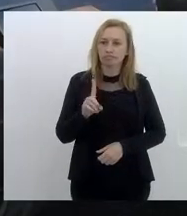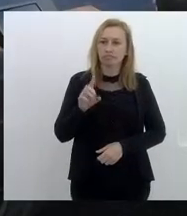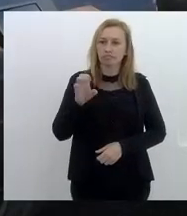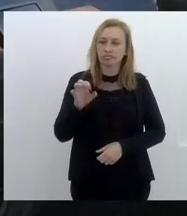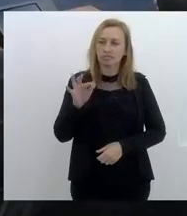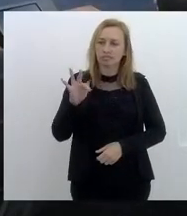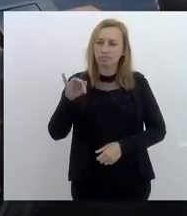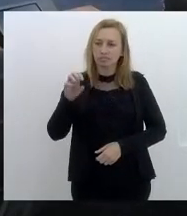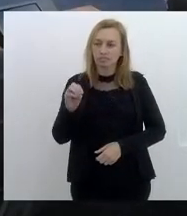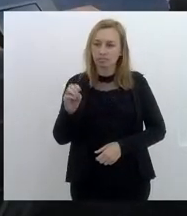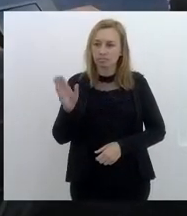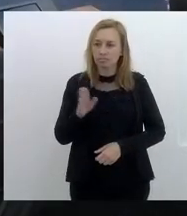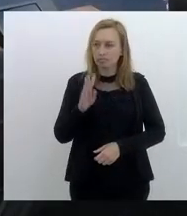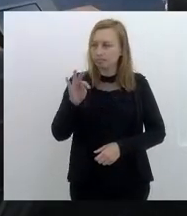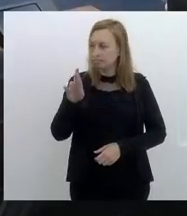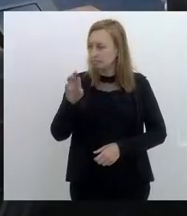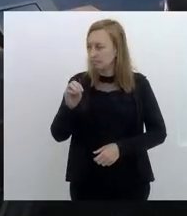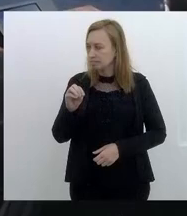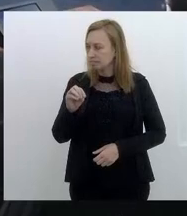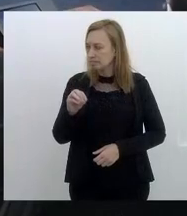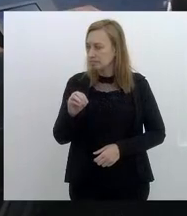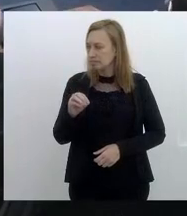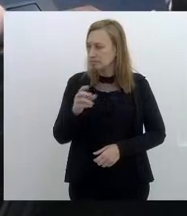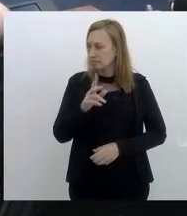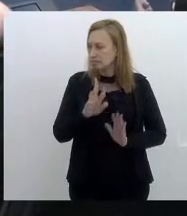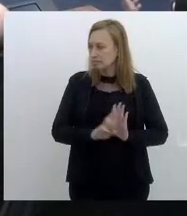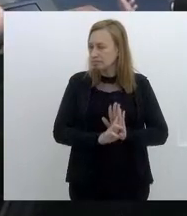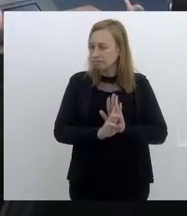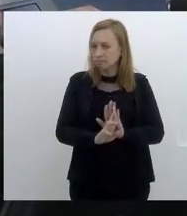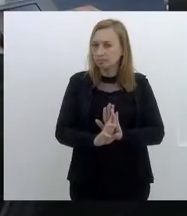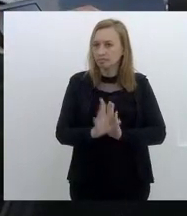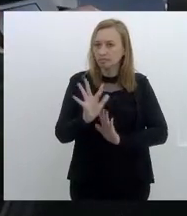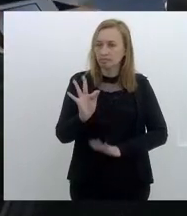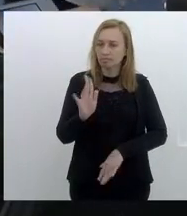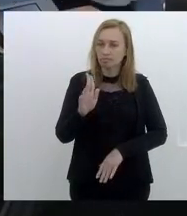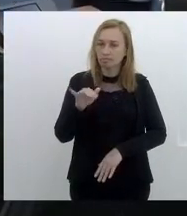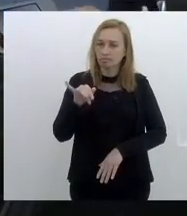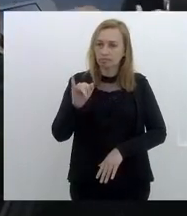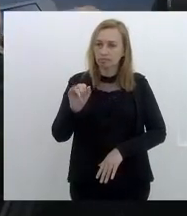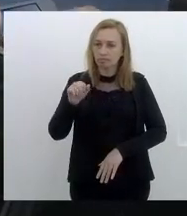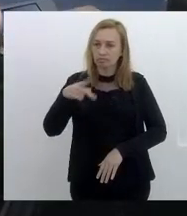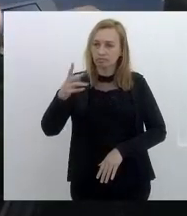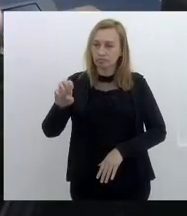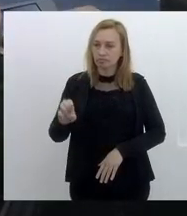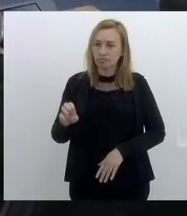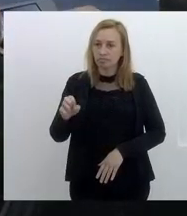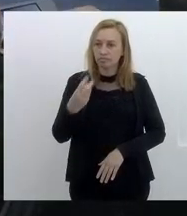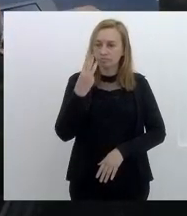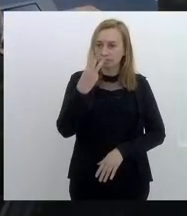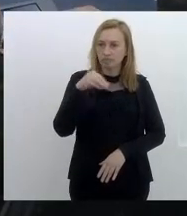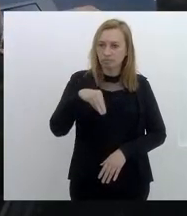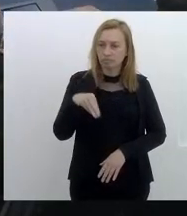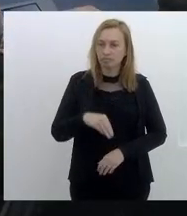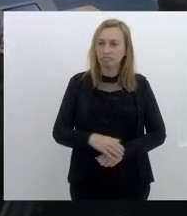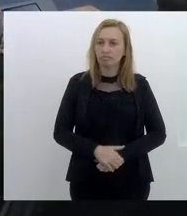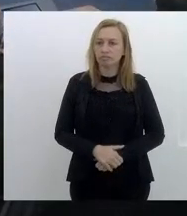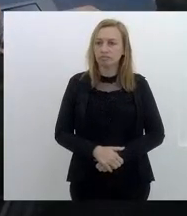Bastos representantes da funarj eu sou tipo de 3 minutos